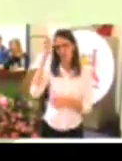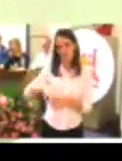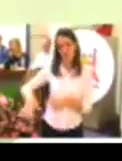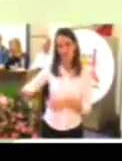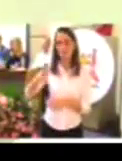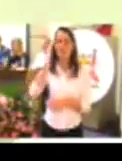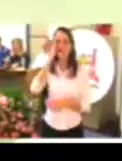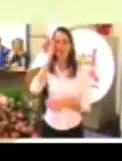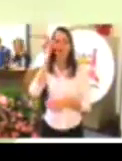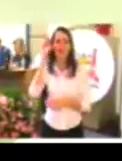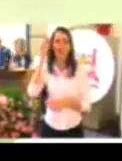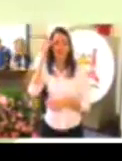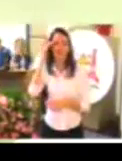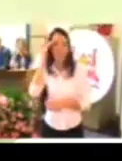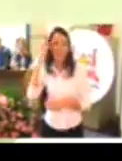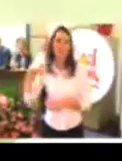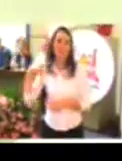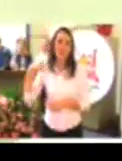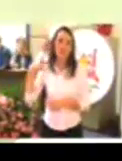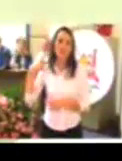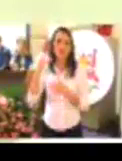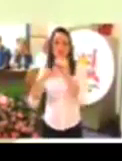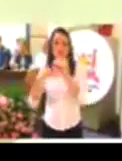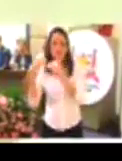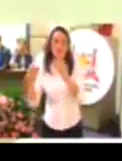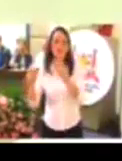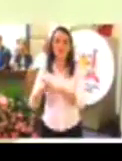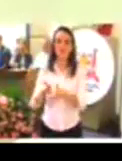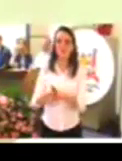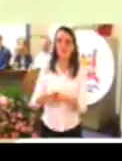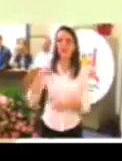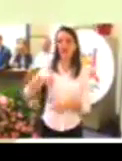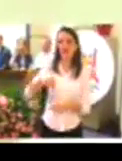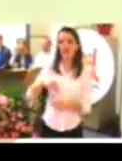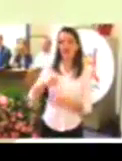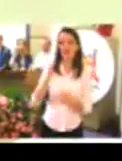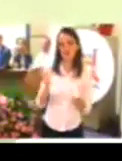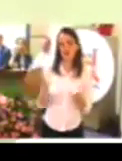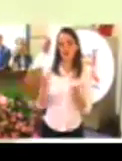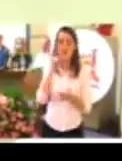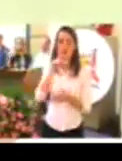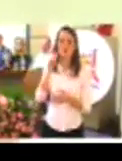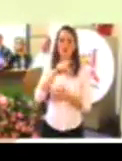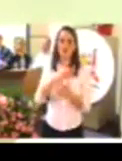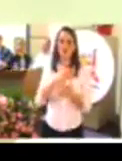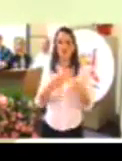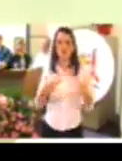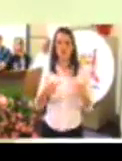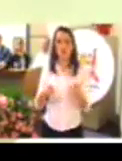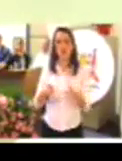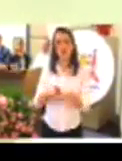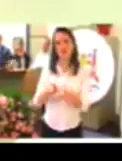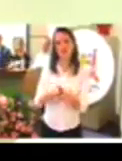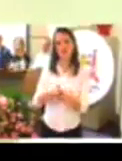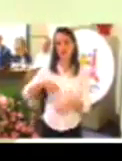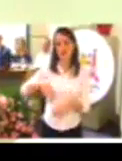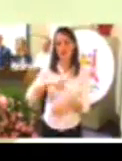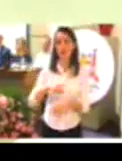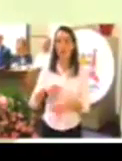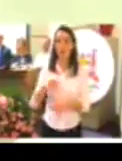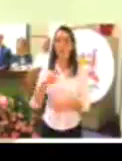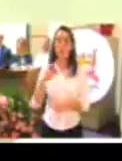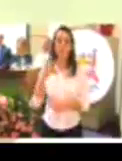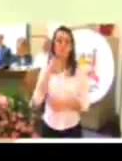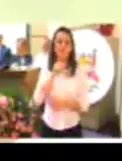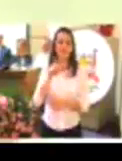povo politizado, empreendedor. Já fomos palco de grandes conquistas e, mais uma vez,